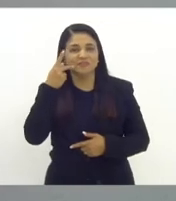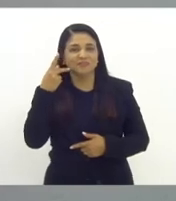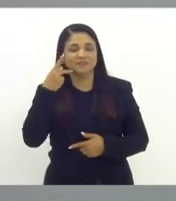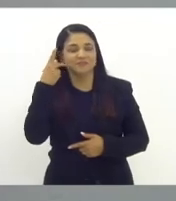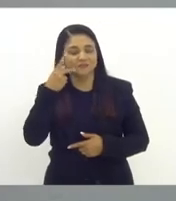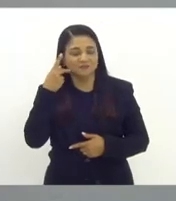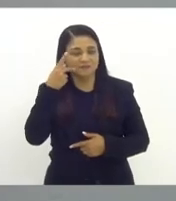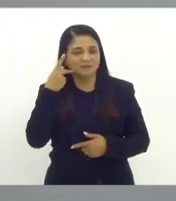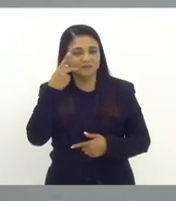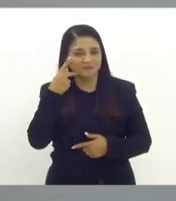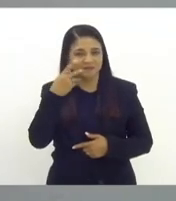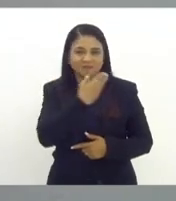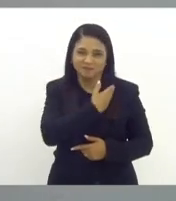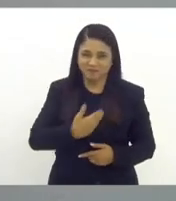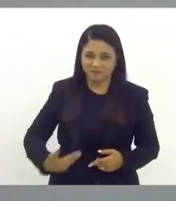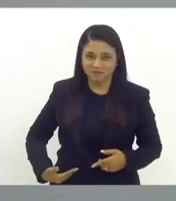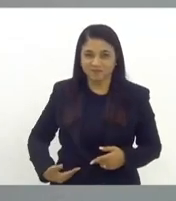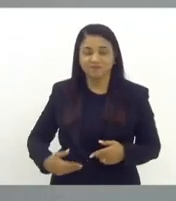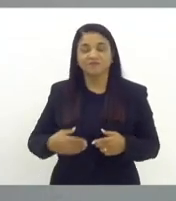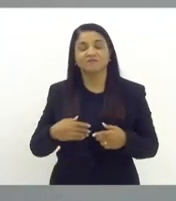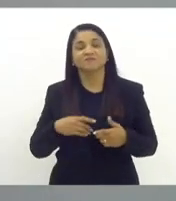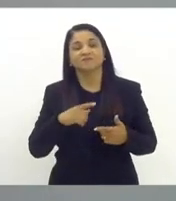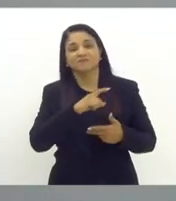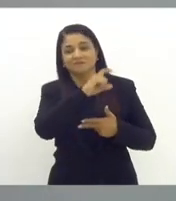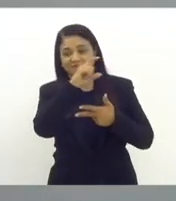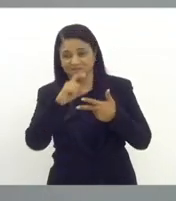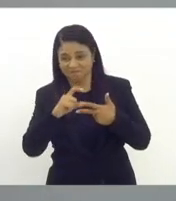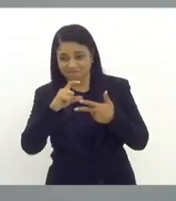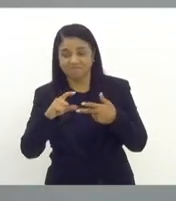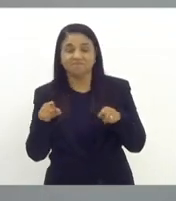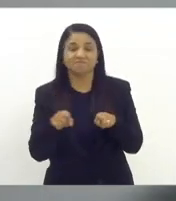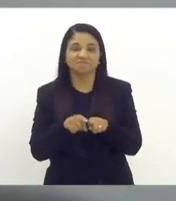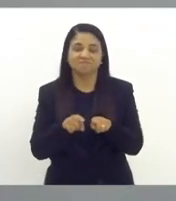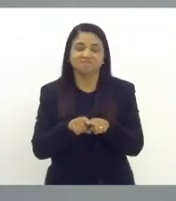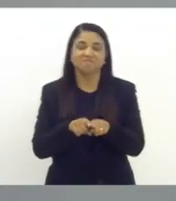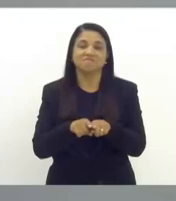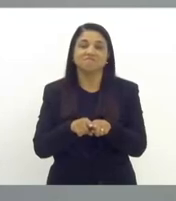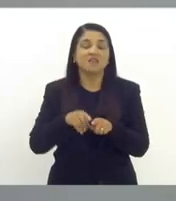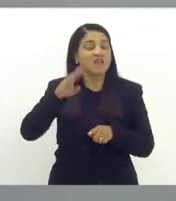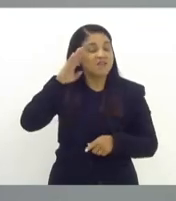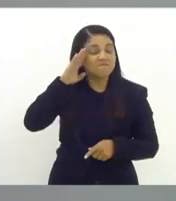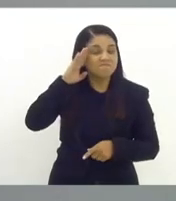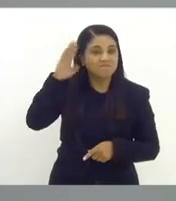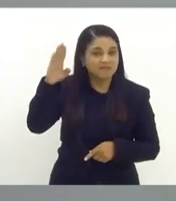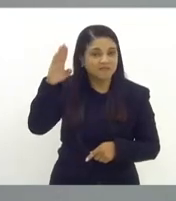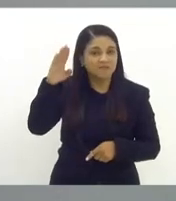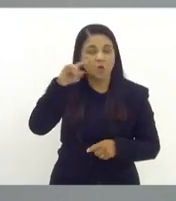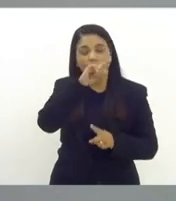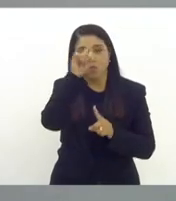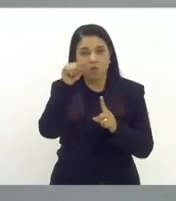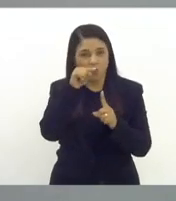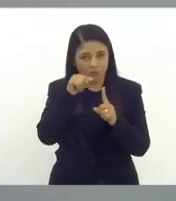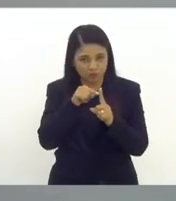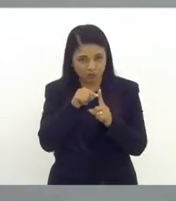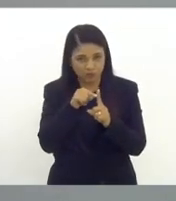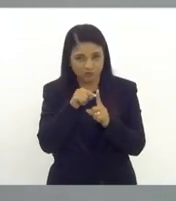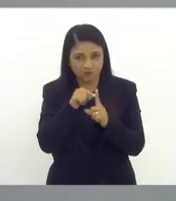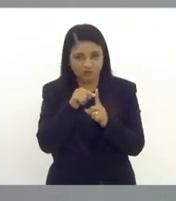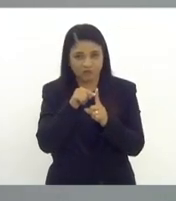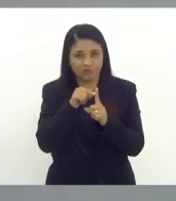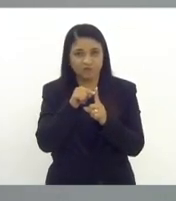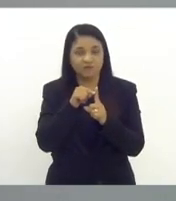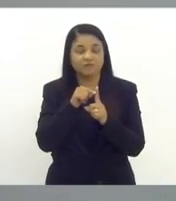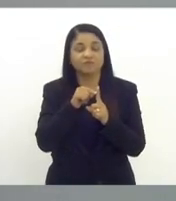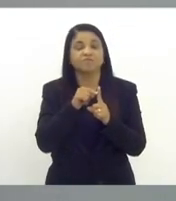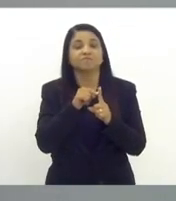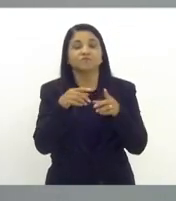do poder público executivo e a principal objetivo principal objetivo da